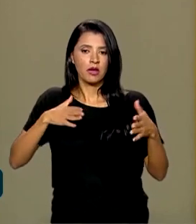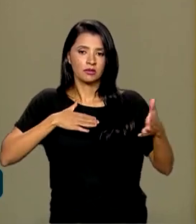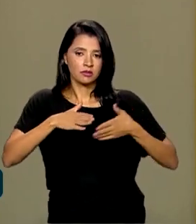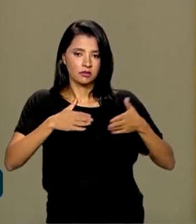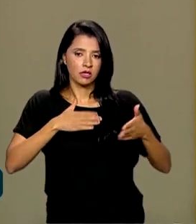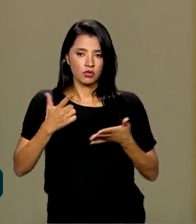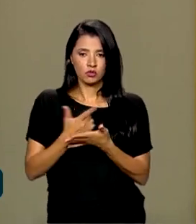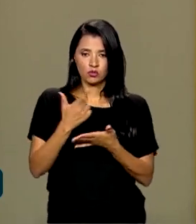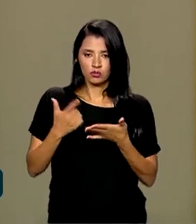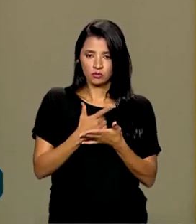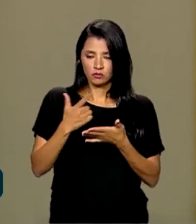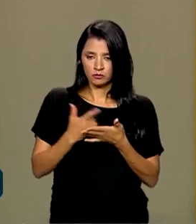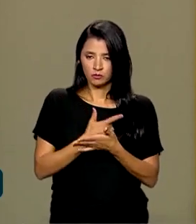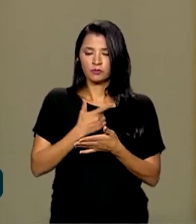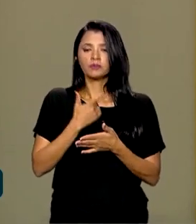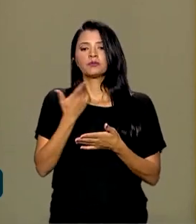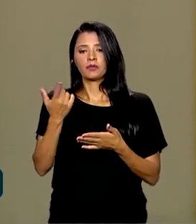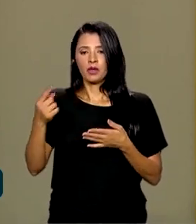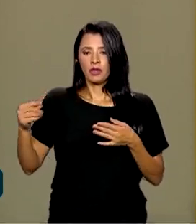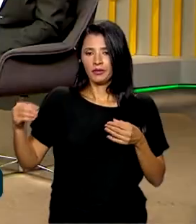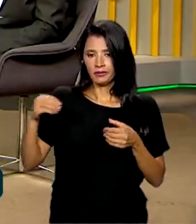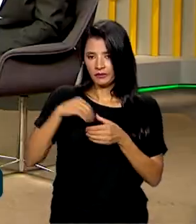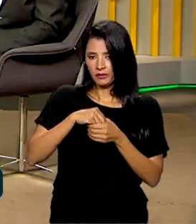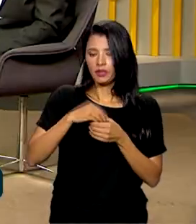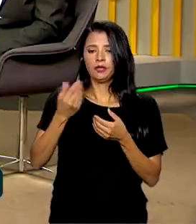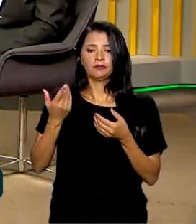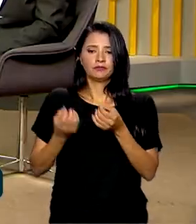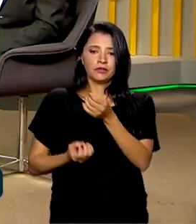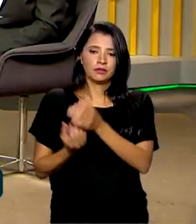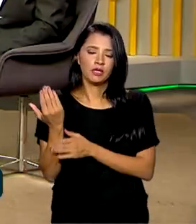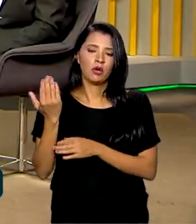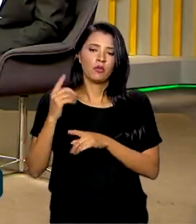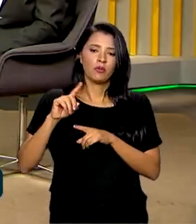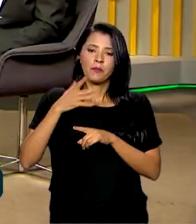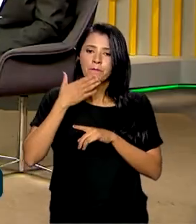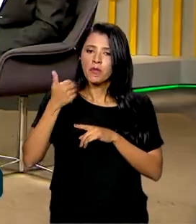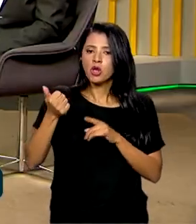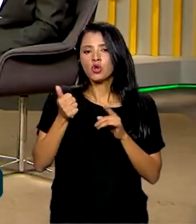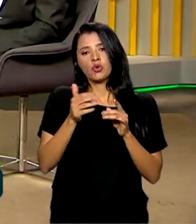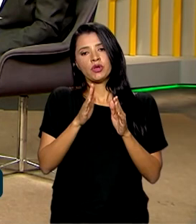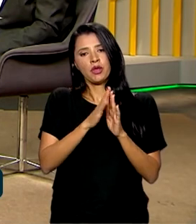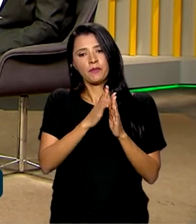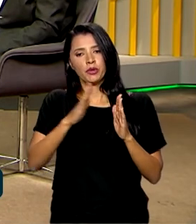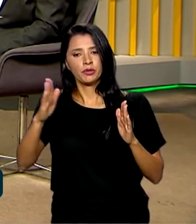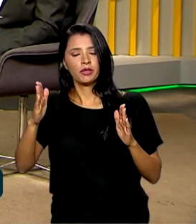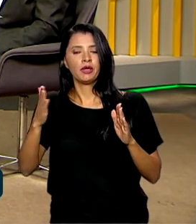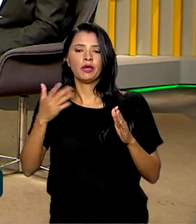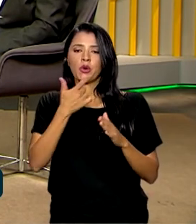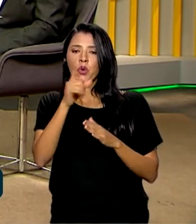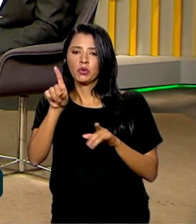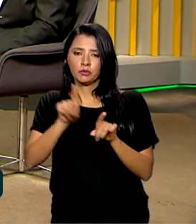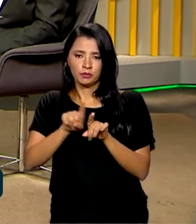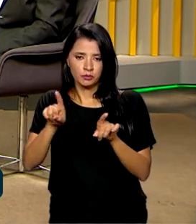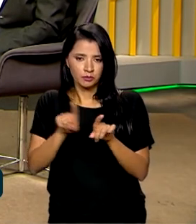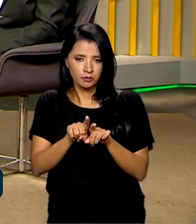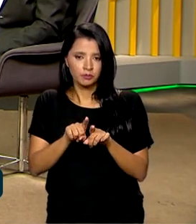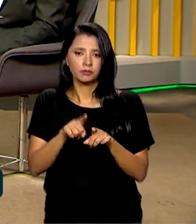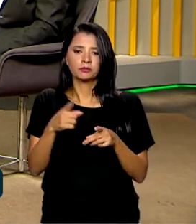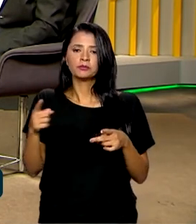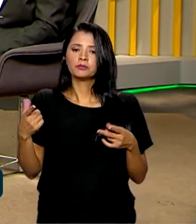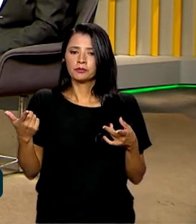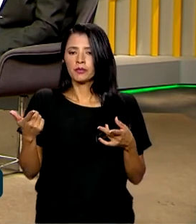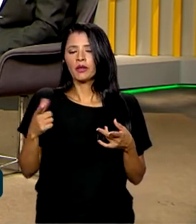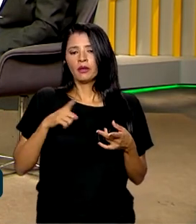né? Aí está incluso, por exemplo, implantação, modernização de bibliotecas, entre outras iniciativas, né? Tanto